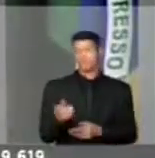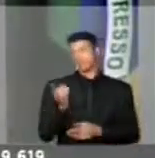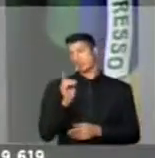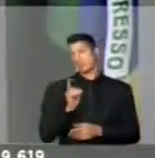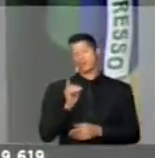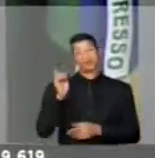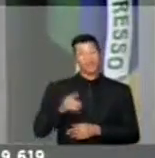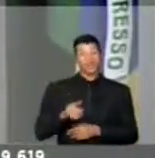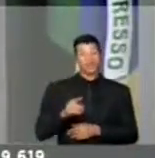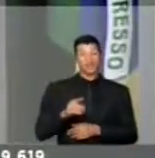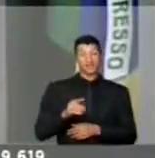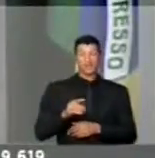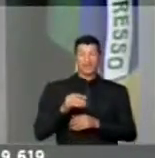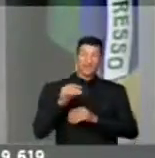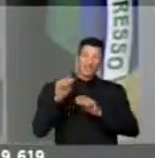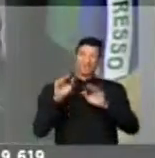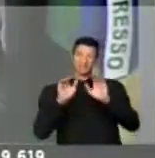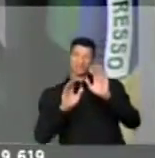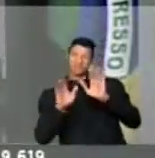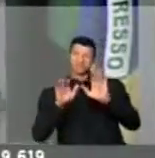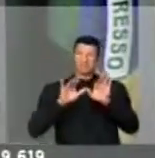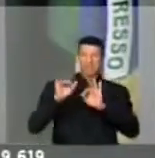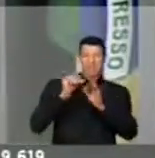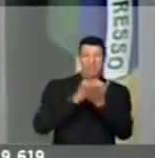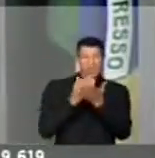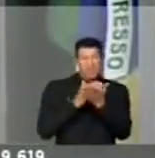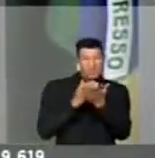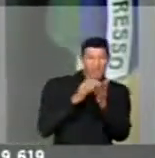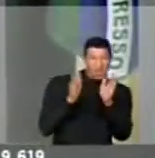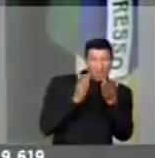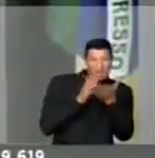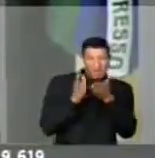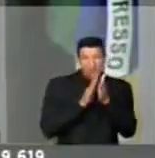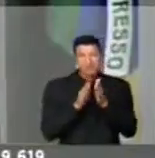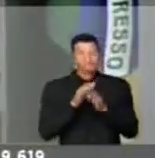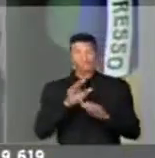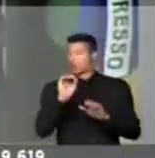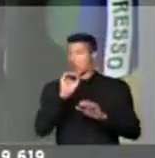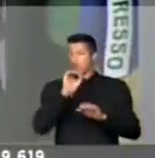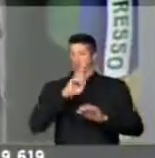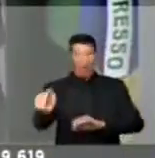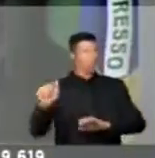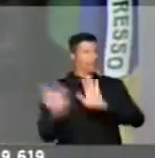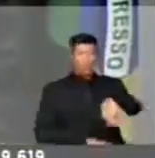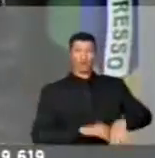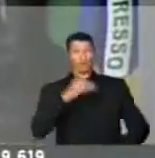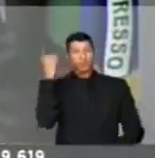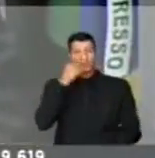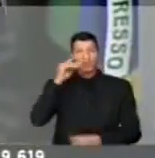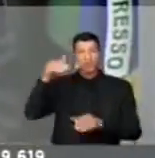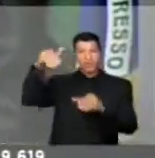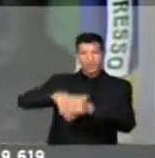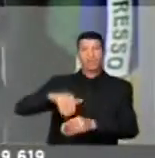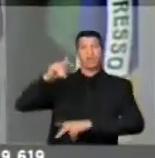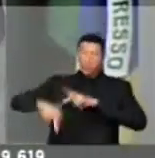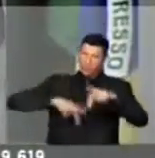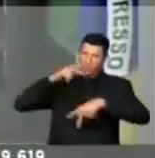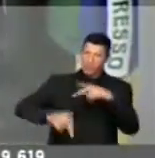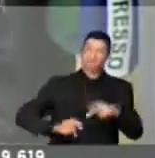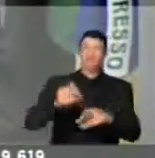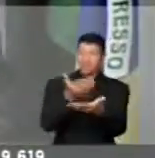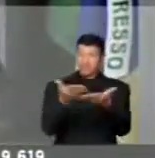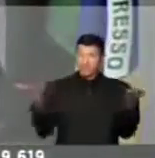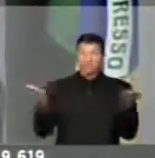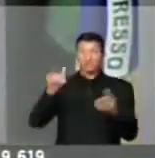não é a excepcionalidade. Excepcionalidade uma ova. O deputado foi eleito pelo povo e